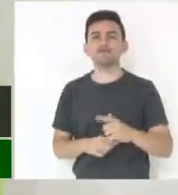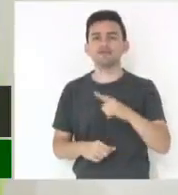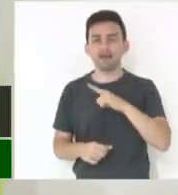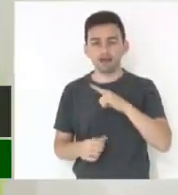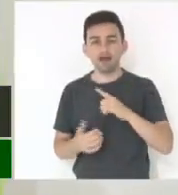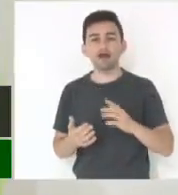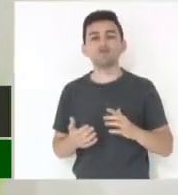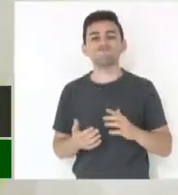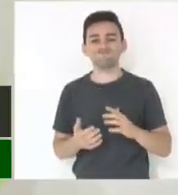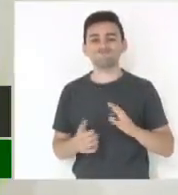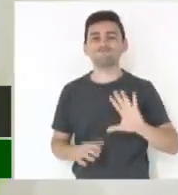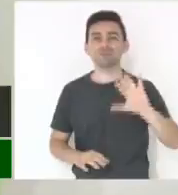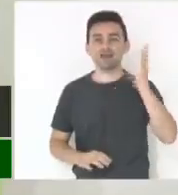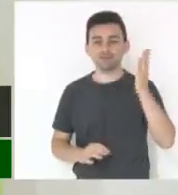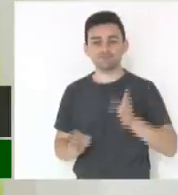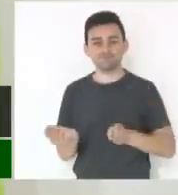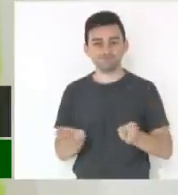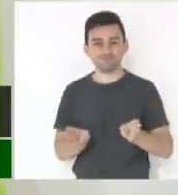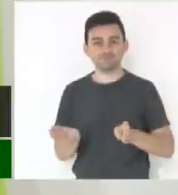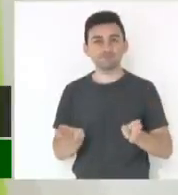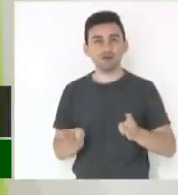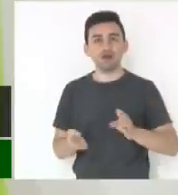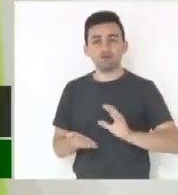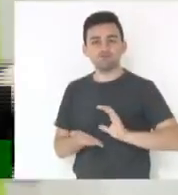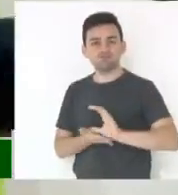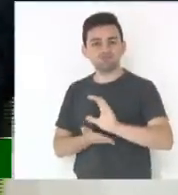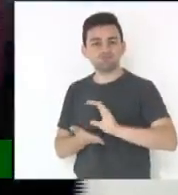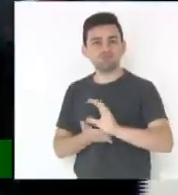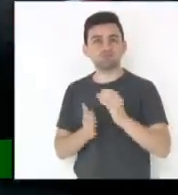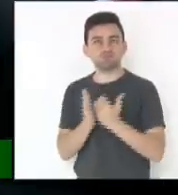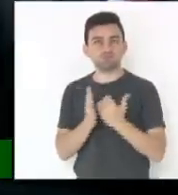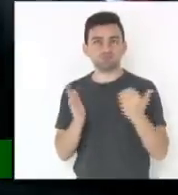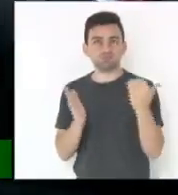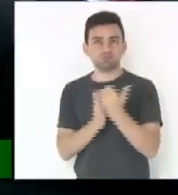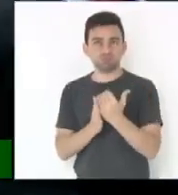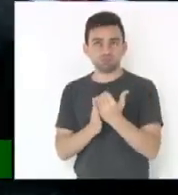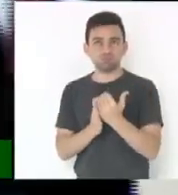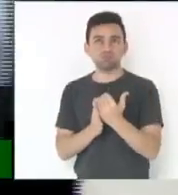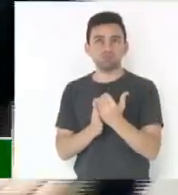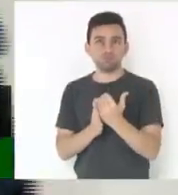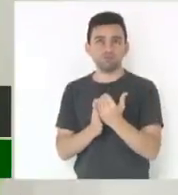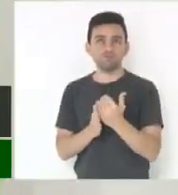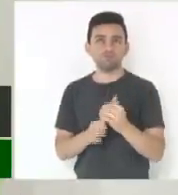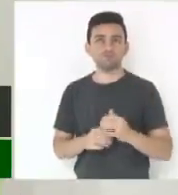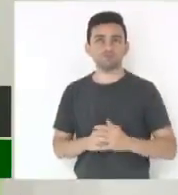épocas de mais liberação de recursos por parte do